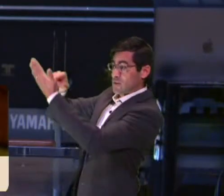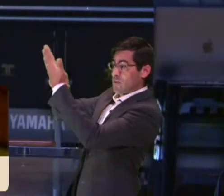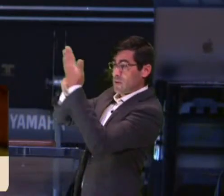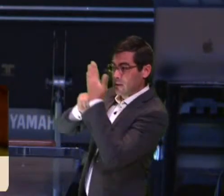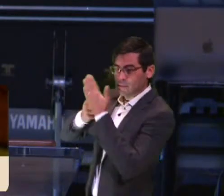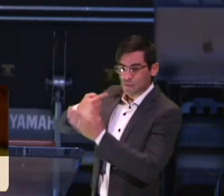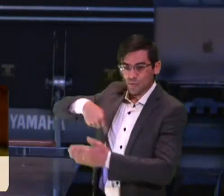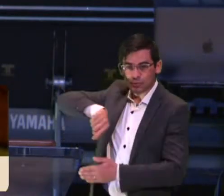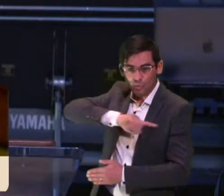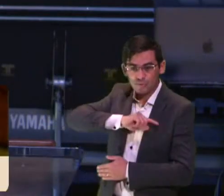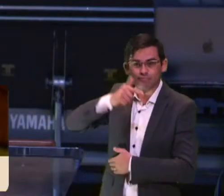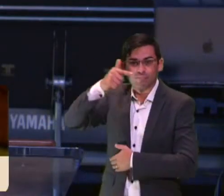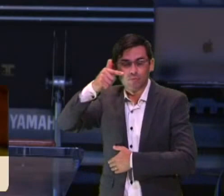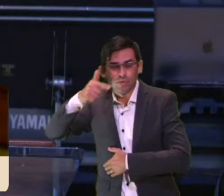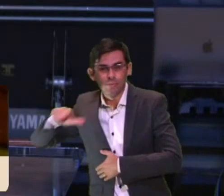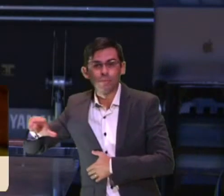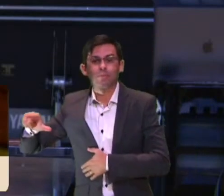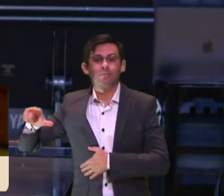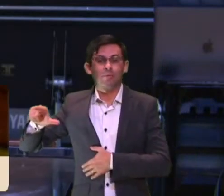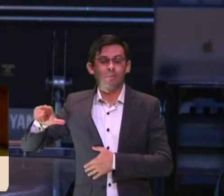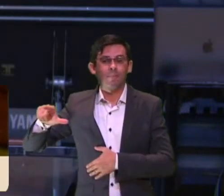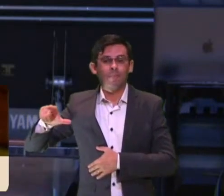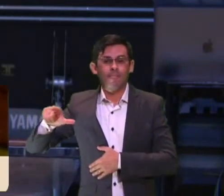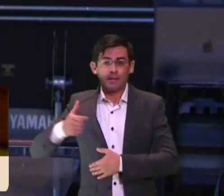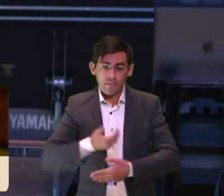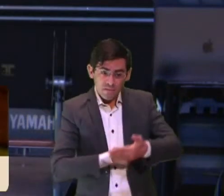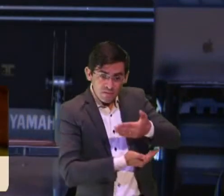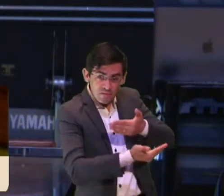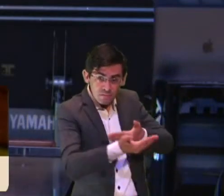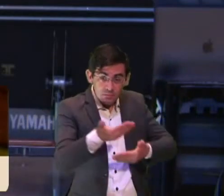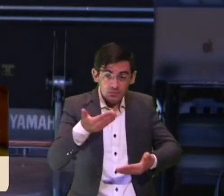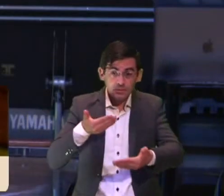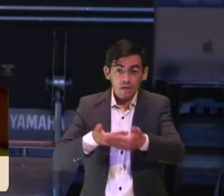a nós. E copeiros,